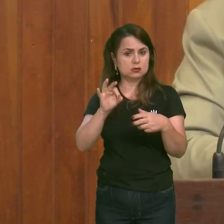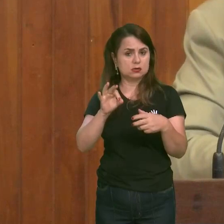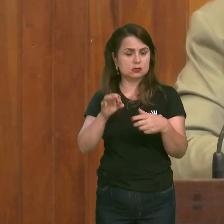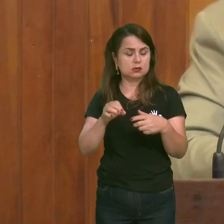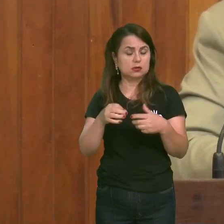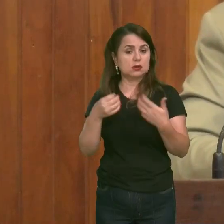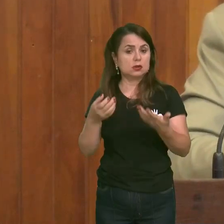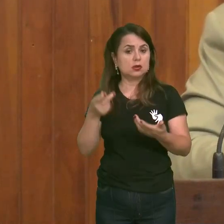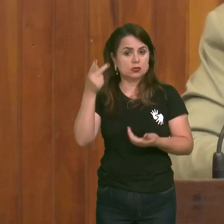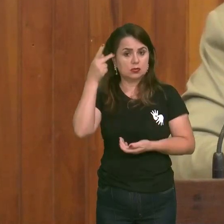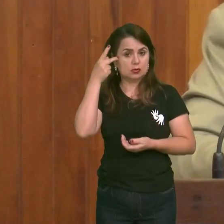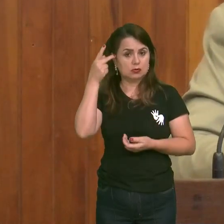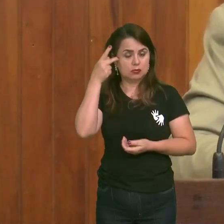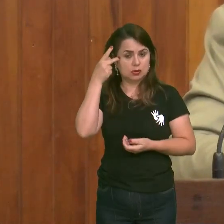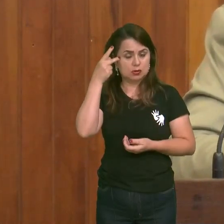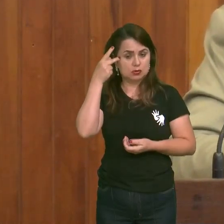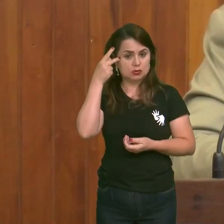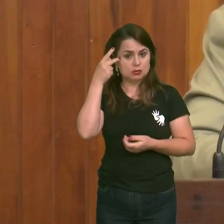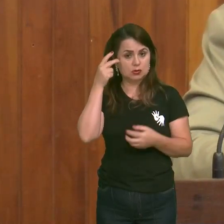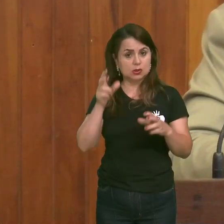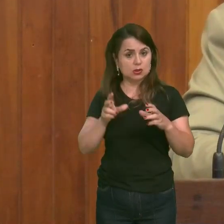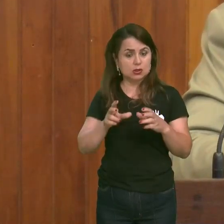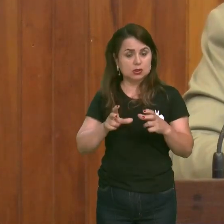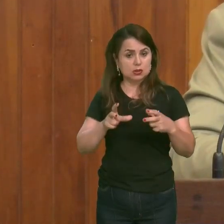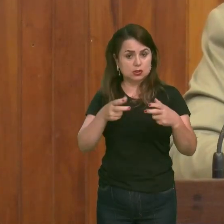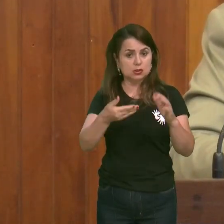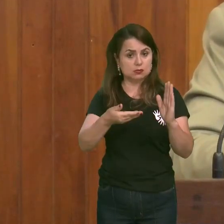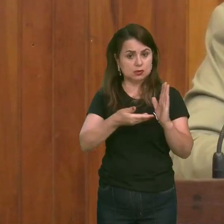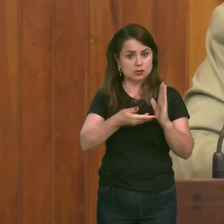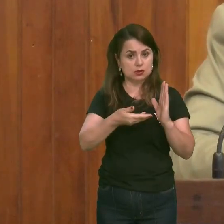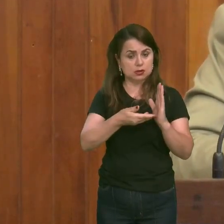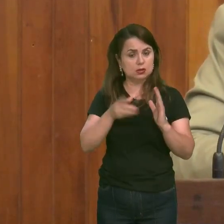São Paulo no governo da Marta Suplicy